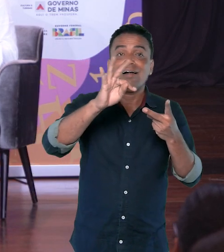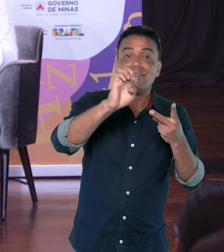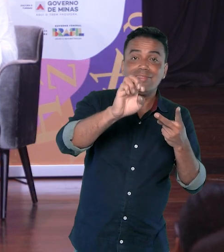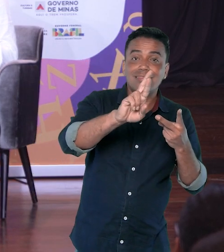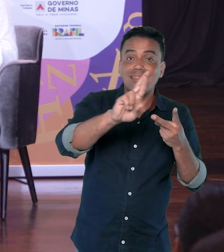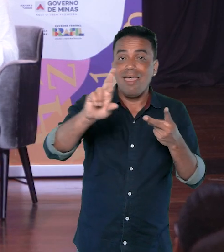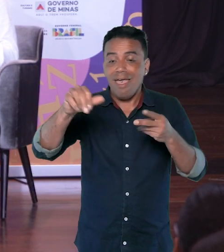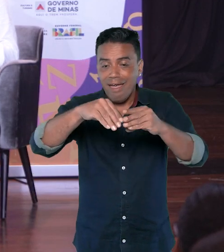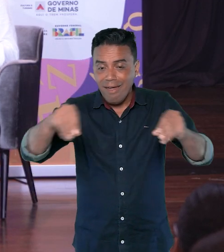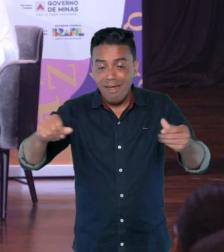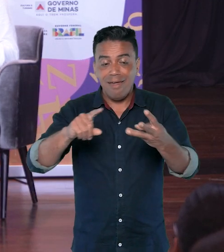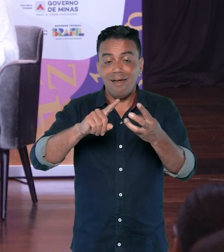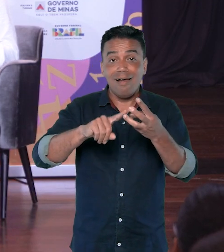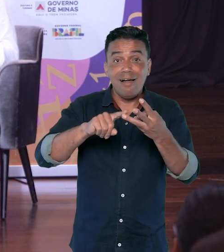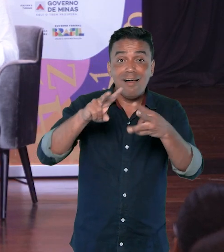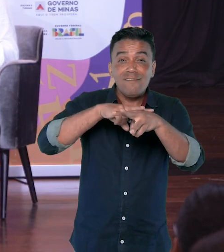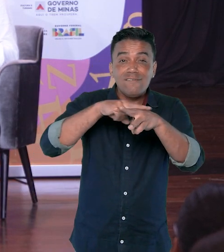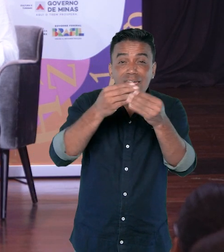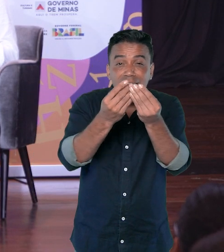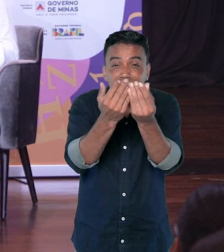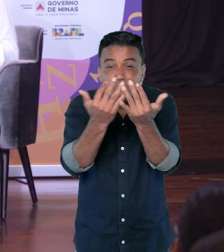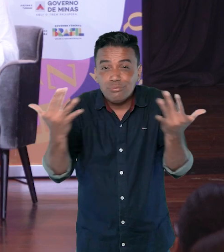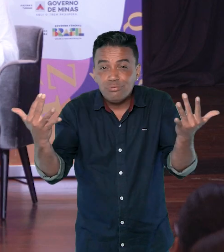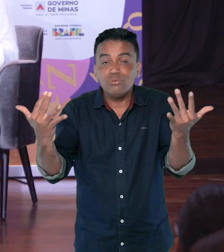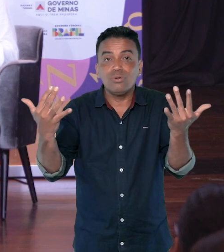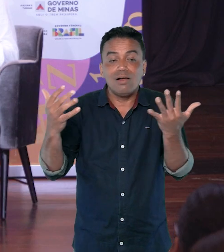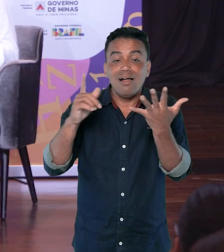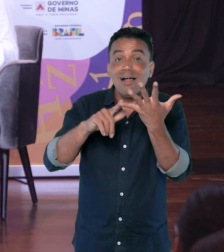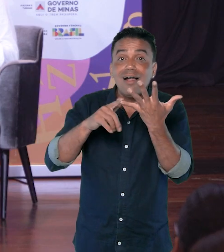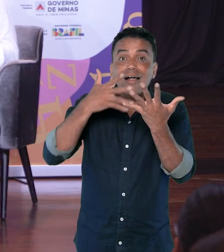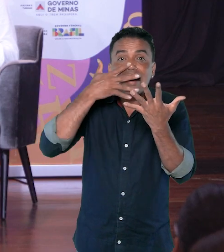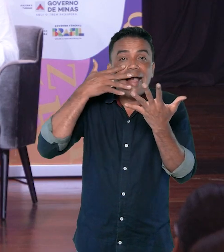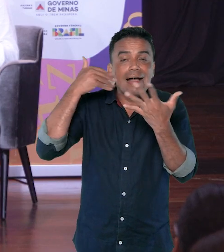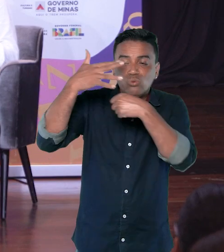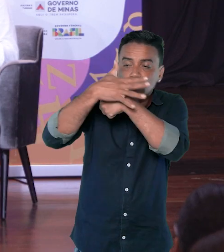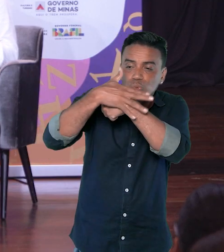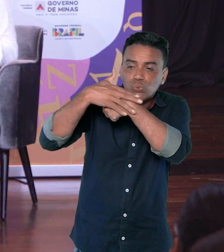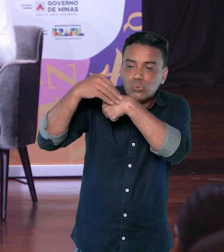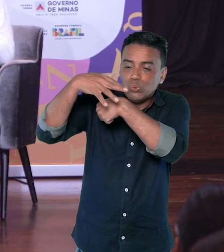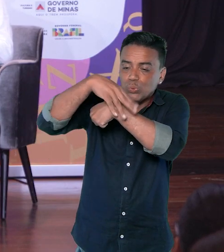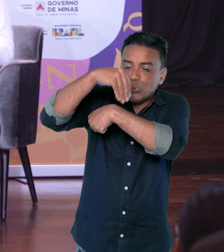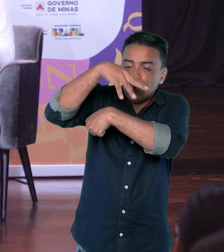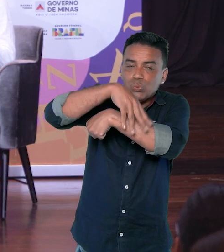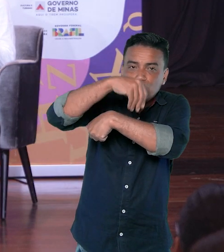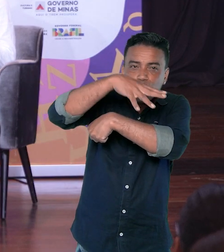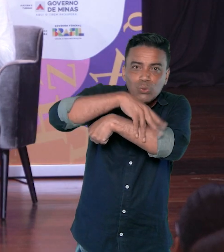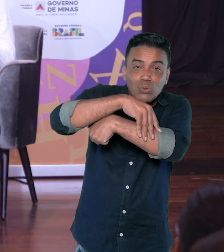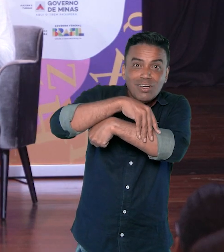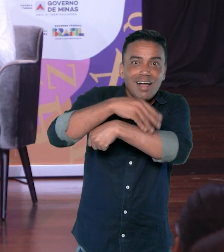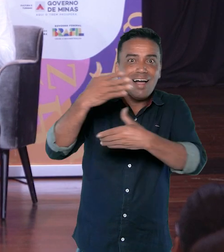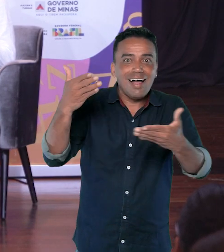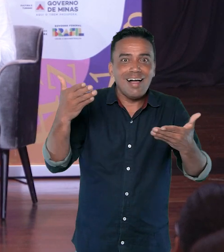grama, passar a mão no pelo de um gatinho, né? E aí pronto, aí agora já